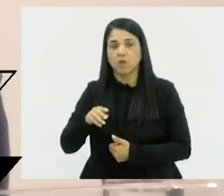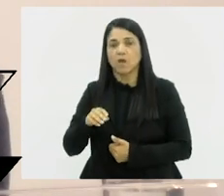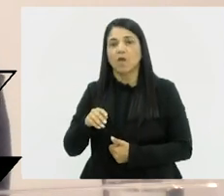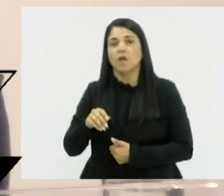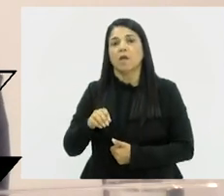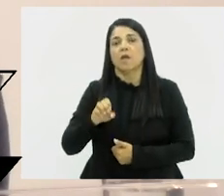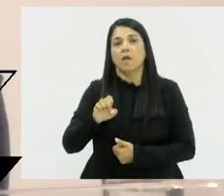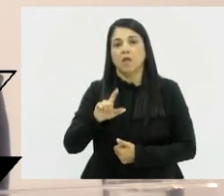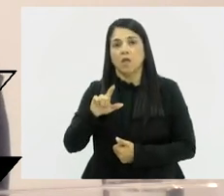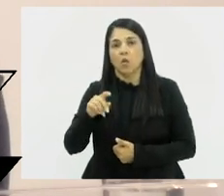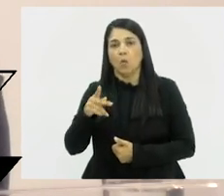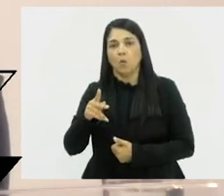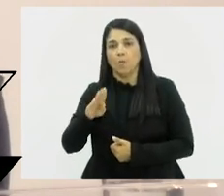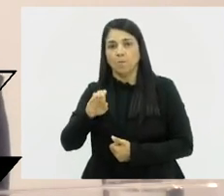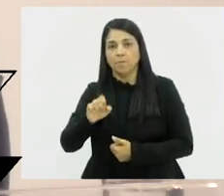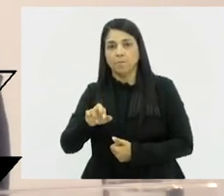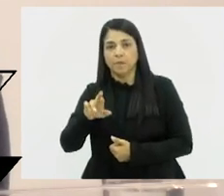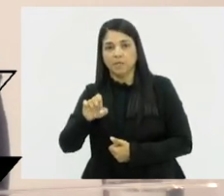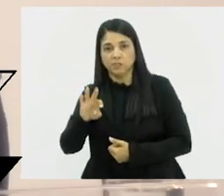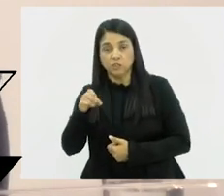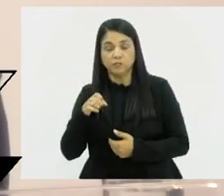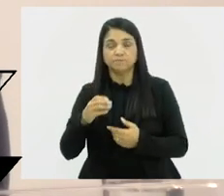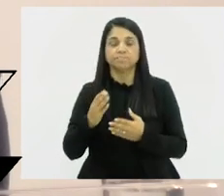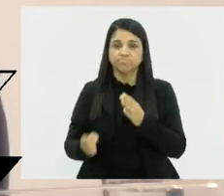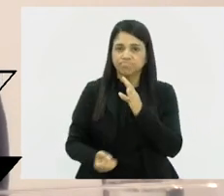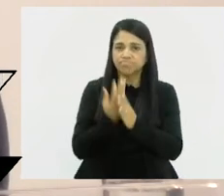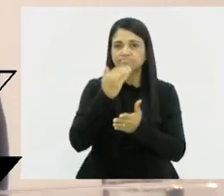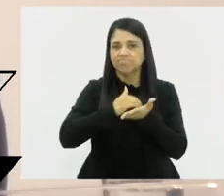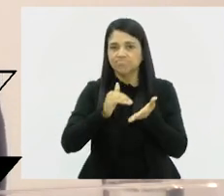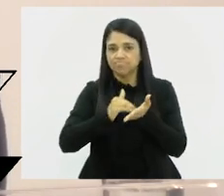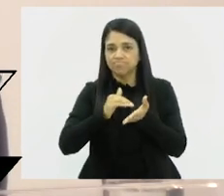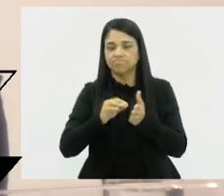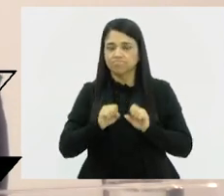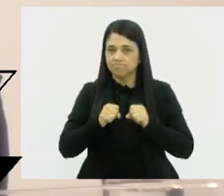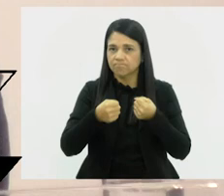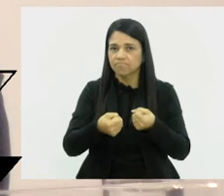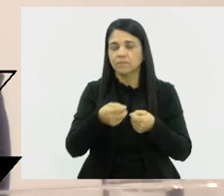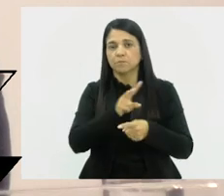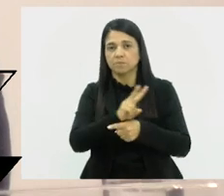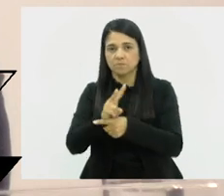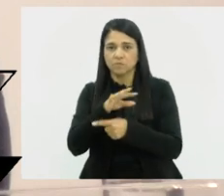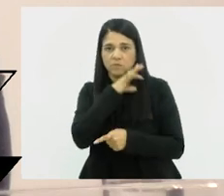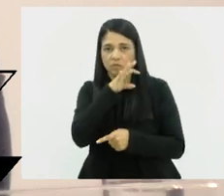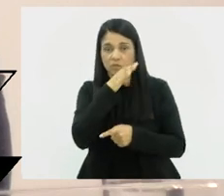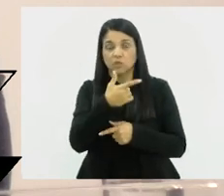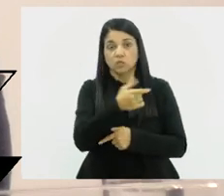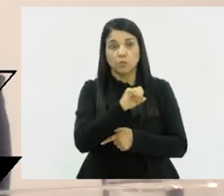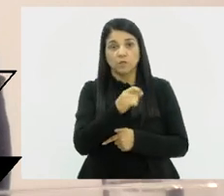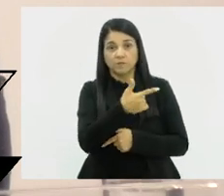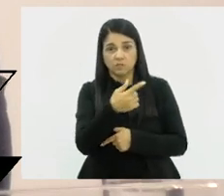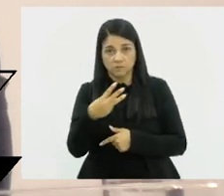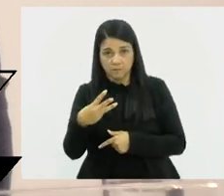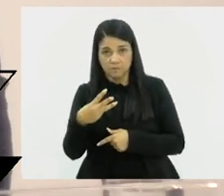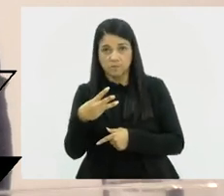a Secretaria Municipal de Defesa e Proteção dos Animais. No ano de